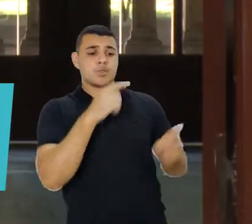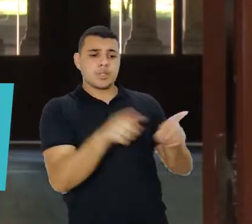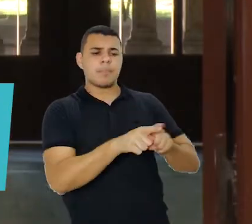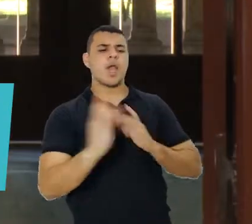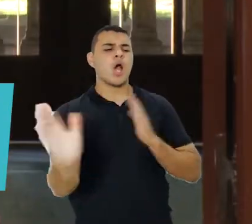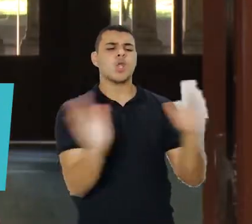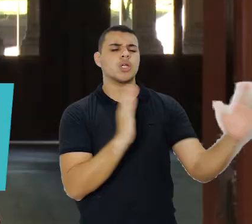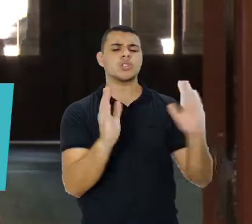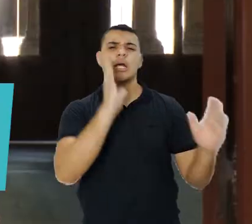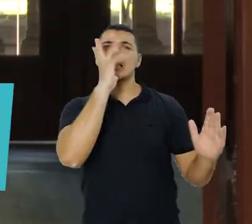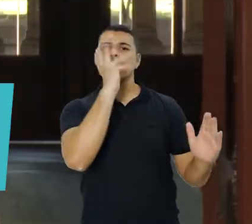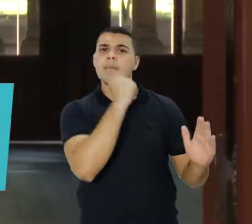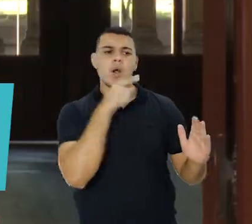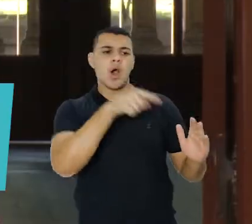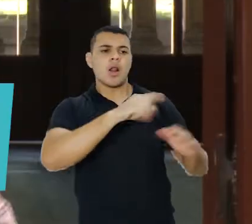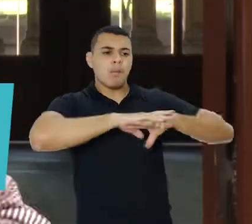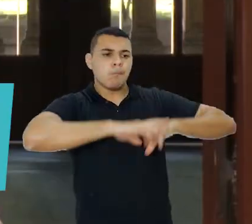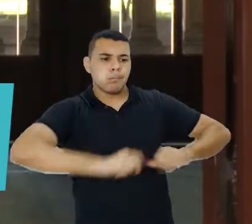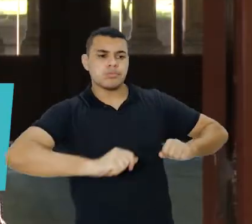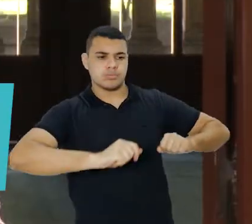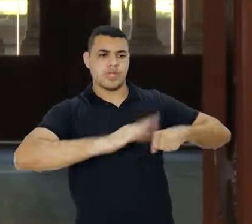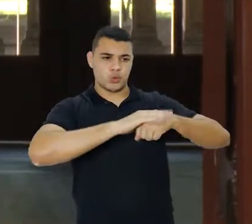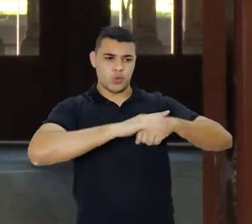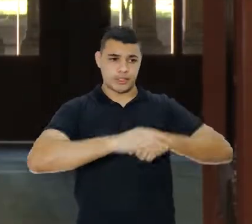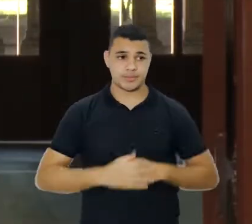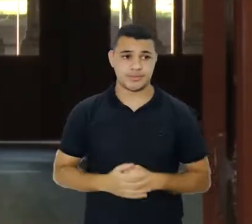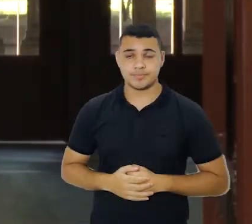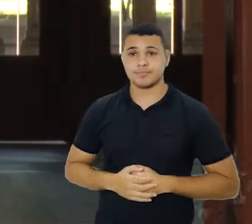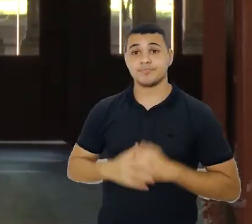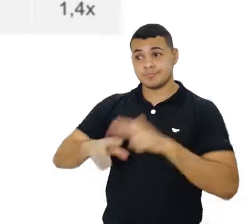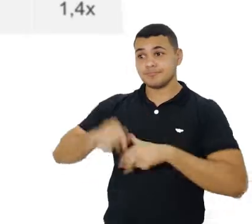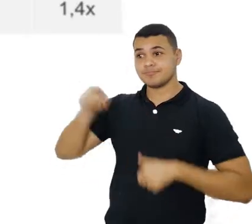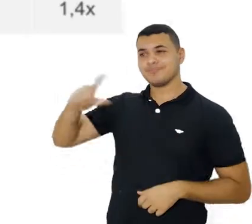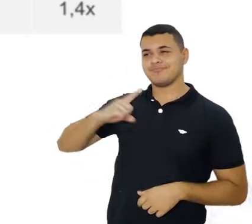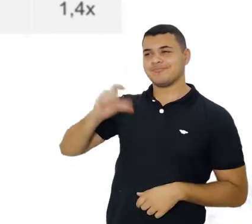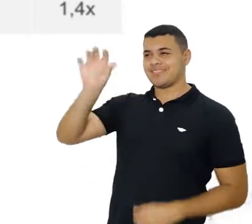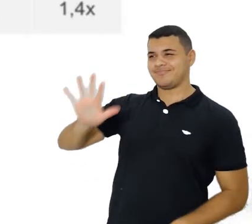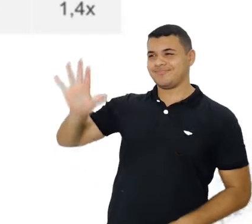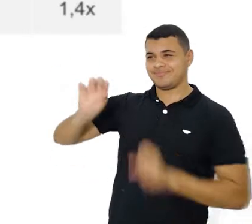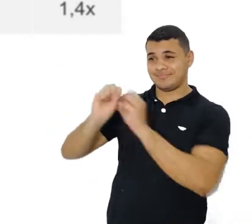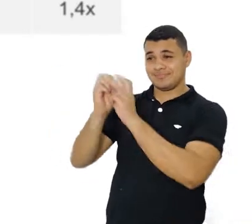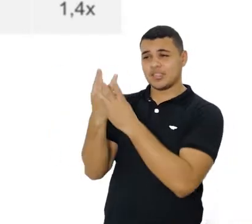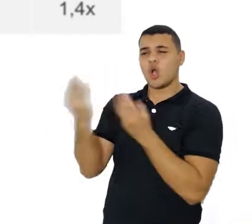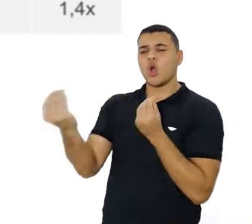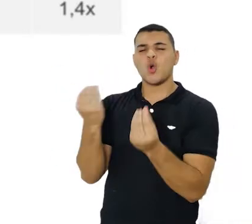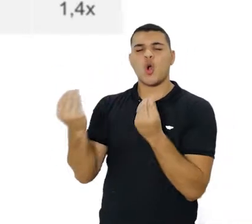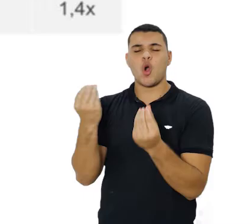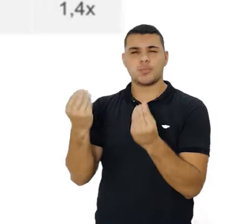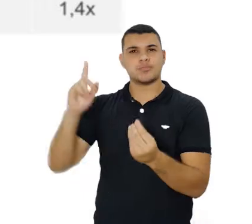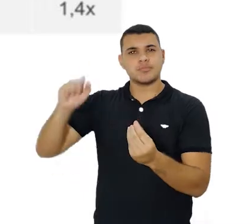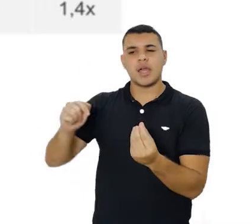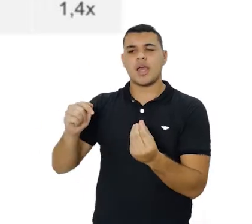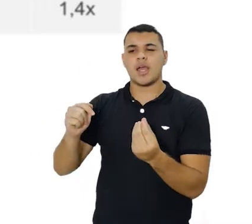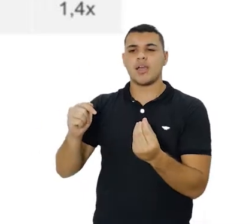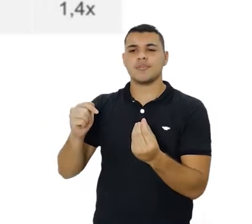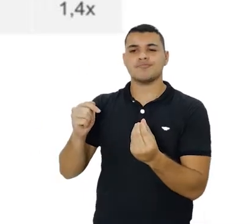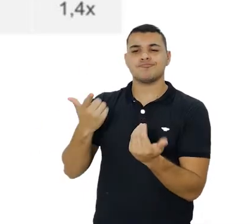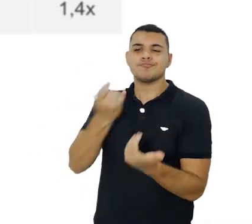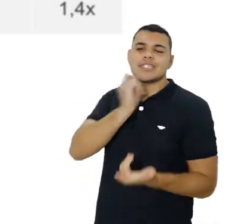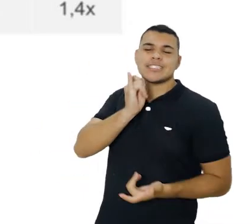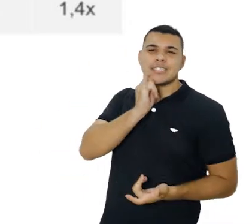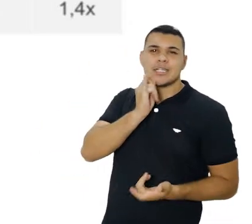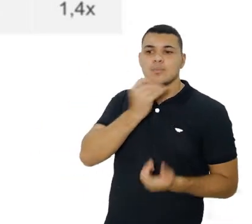da duração média da doença. Tá? Temos aqui nessa tabela, né, estimativas